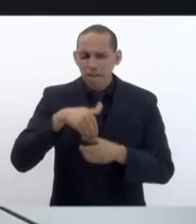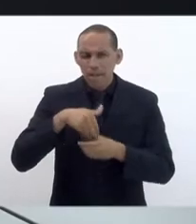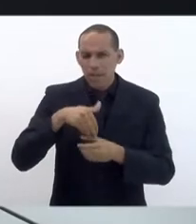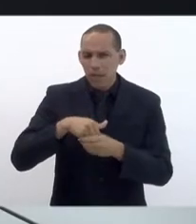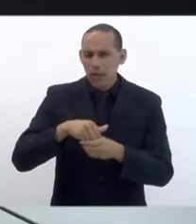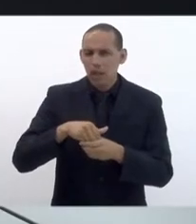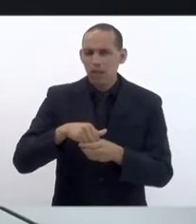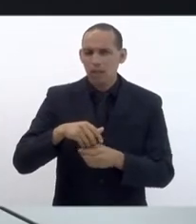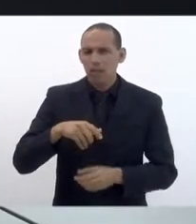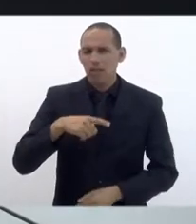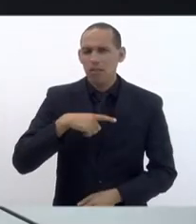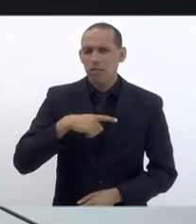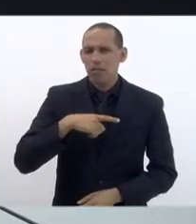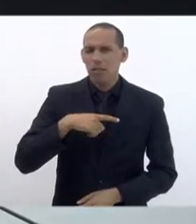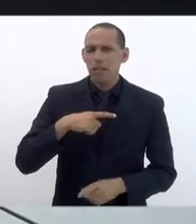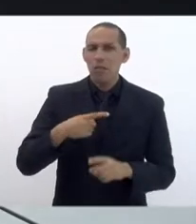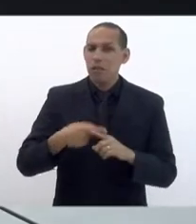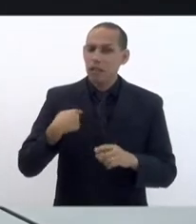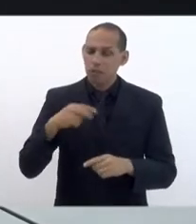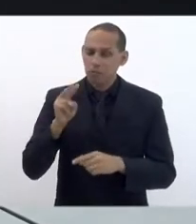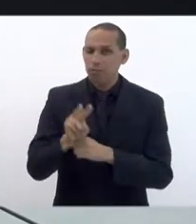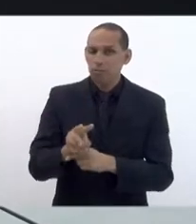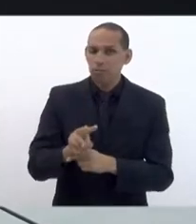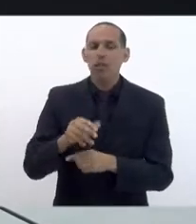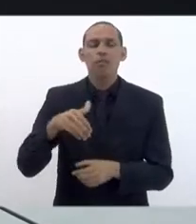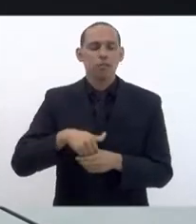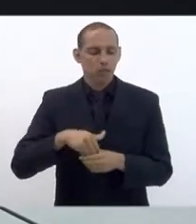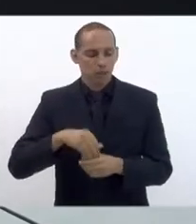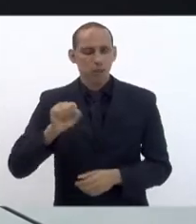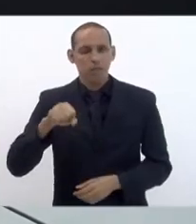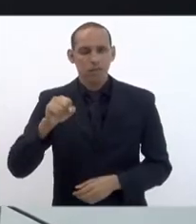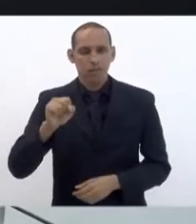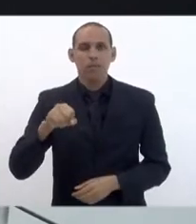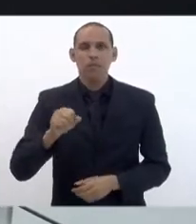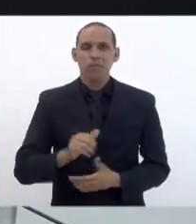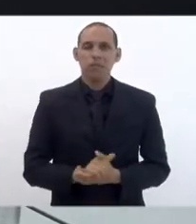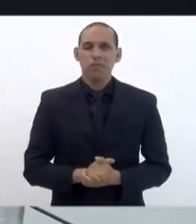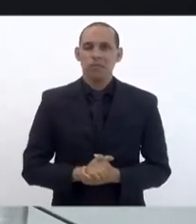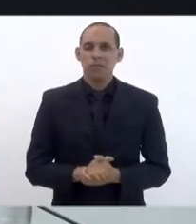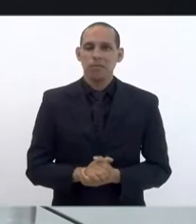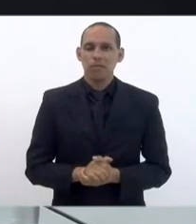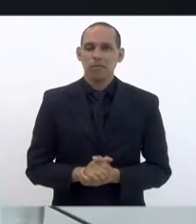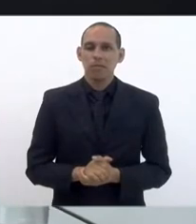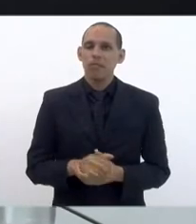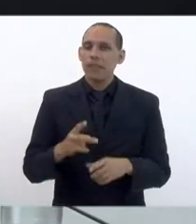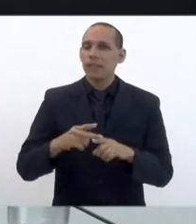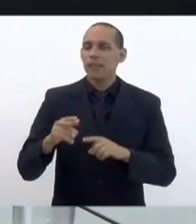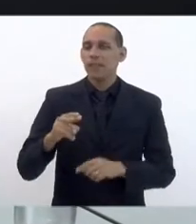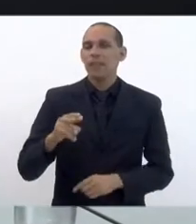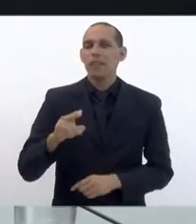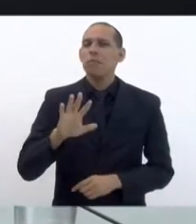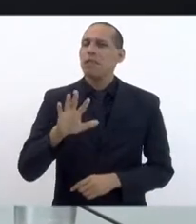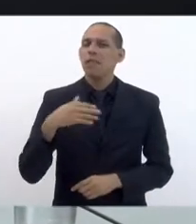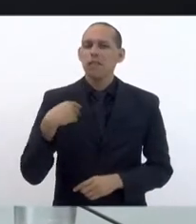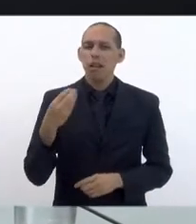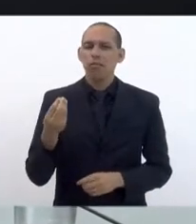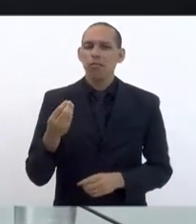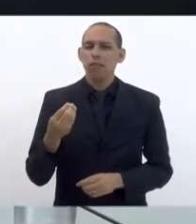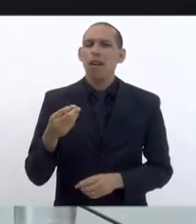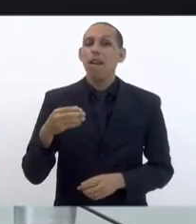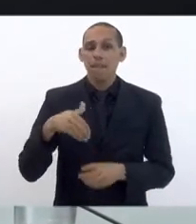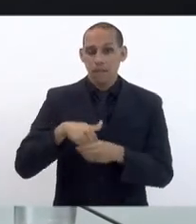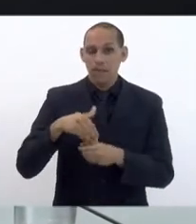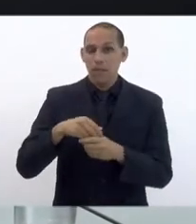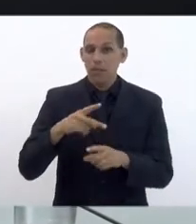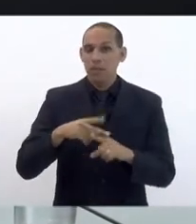me defender a mesma posição foi, do voto. Foi votado. Você foi o voto. Foi vencido. Então, mas eu quero colocar. Sim, foi o voto sim.